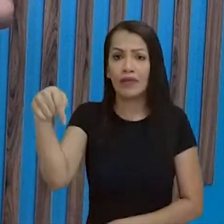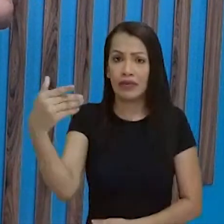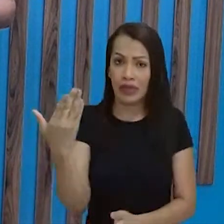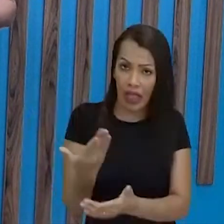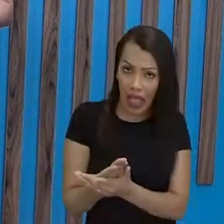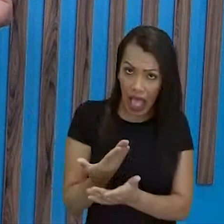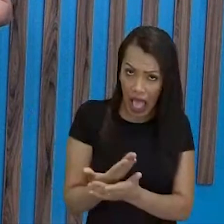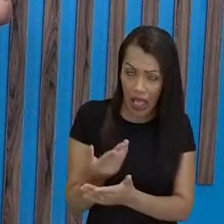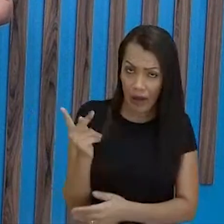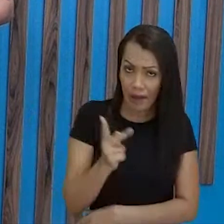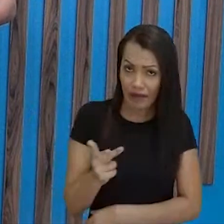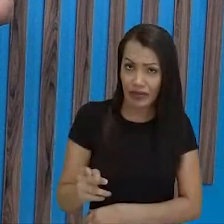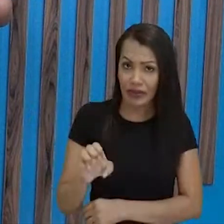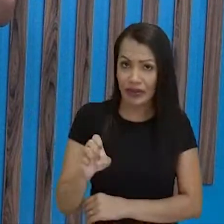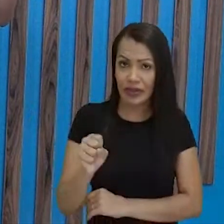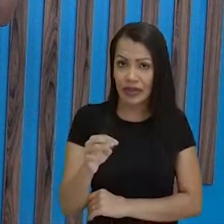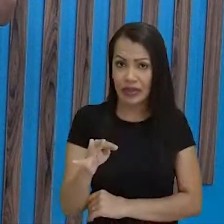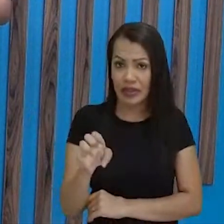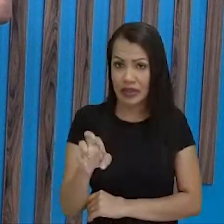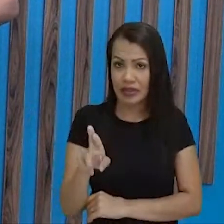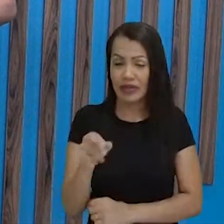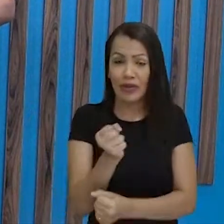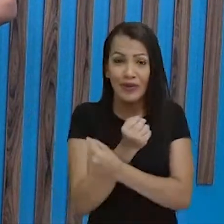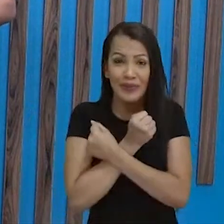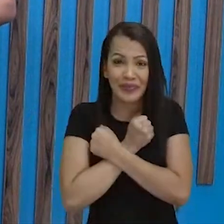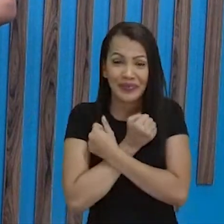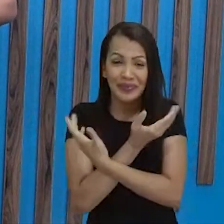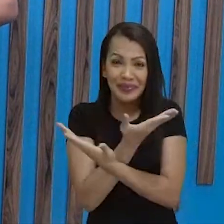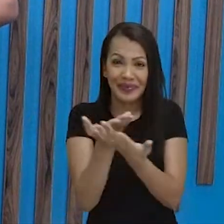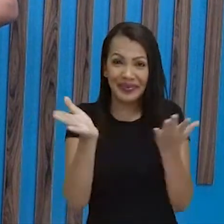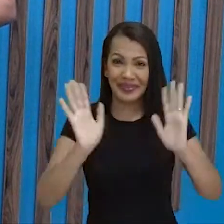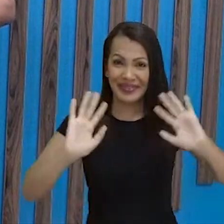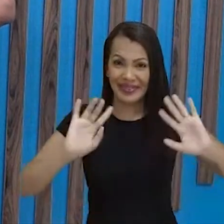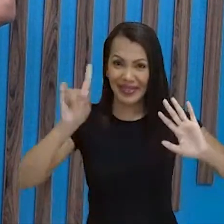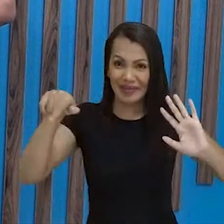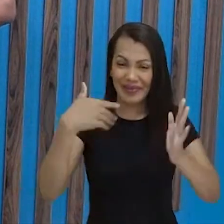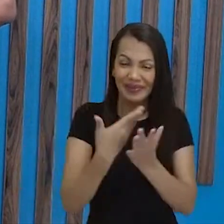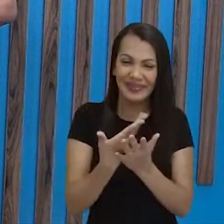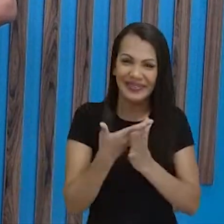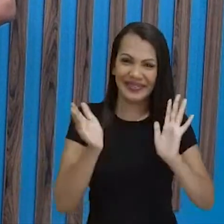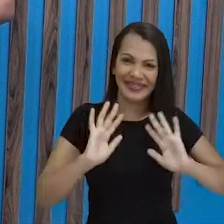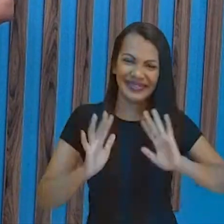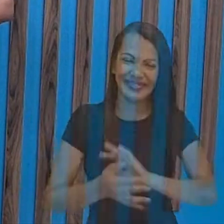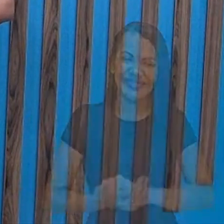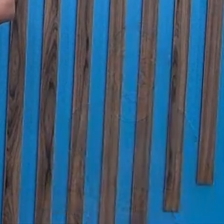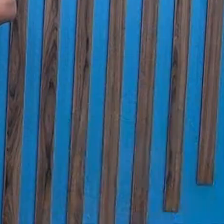aula com a professora Esther. Então, um abraço grande para vocês. Até a próxima.